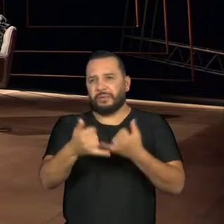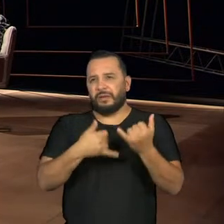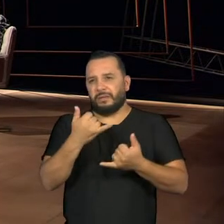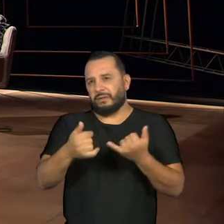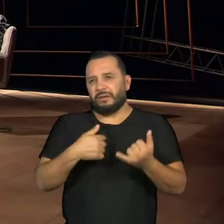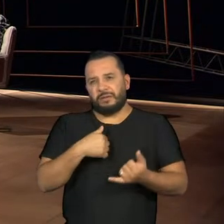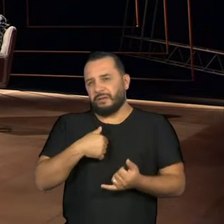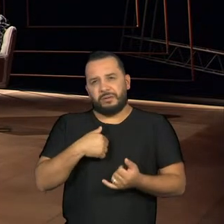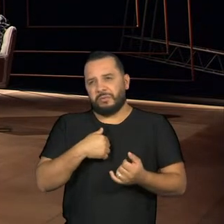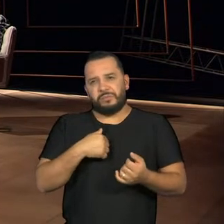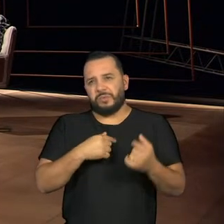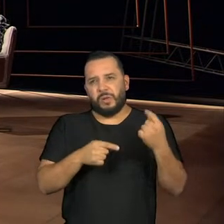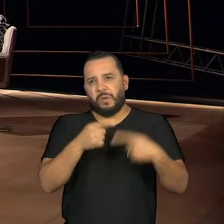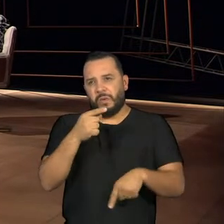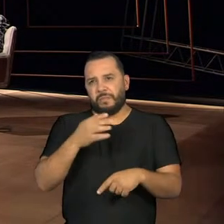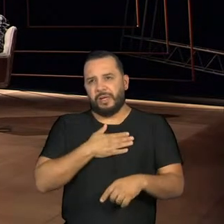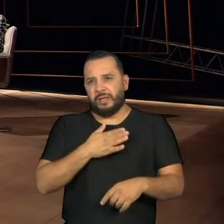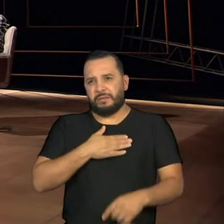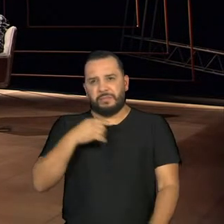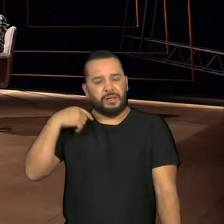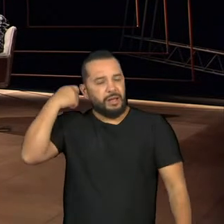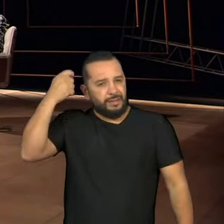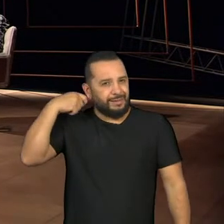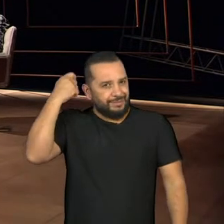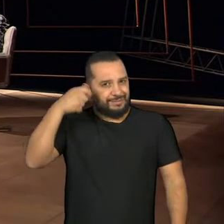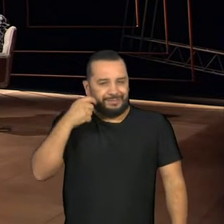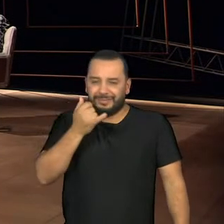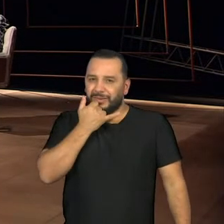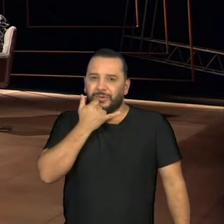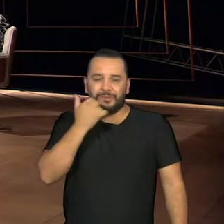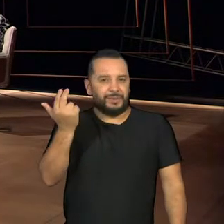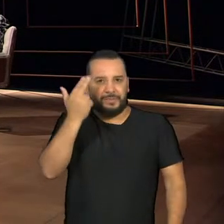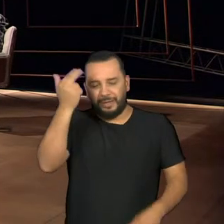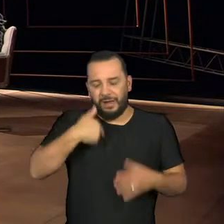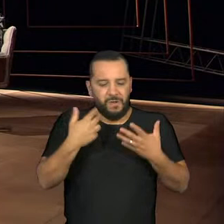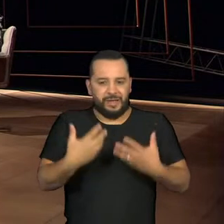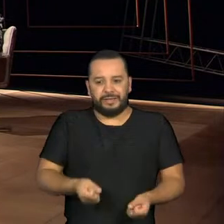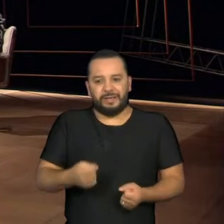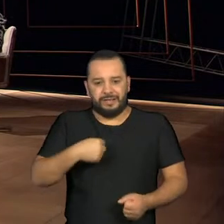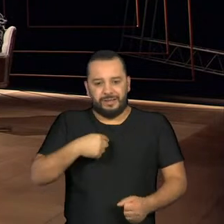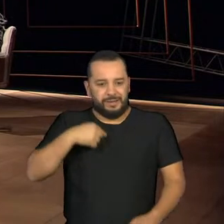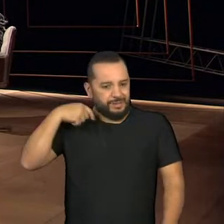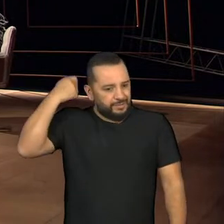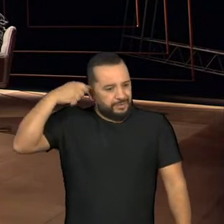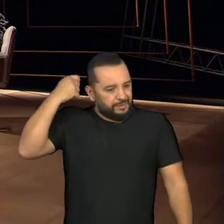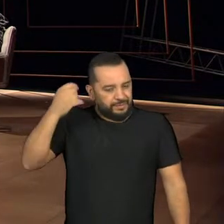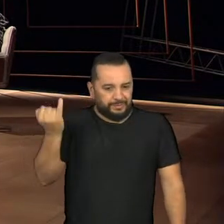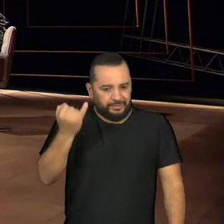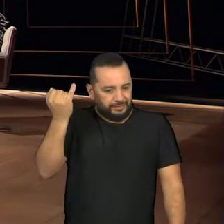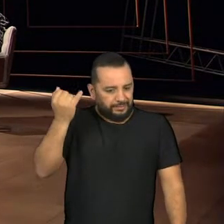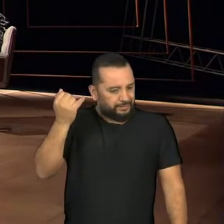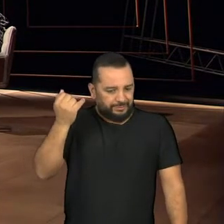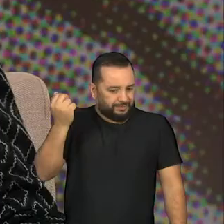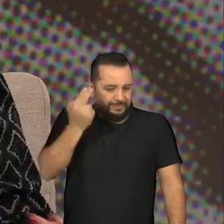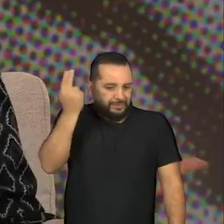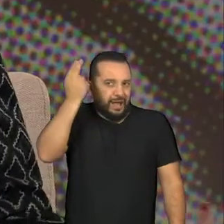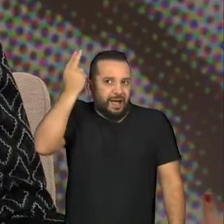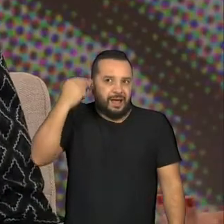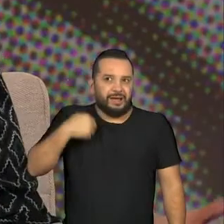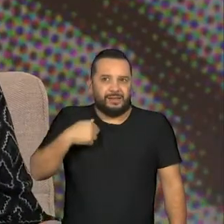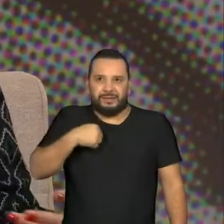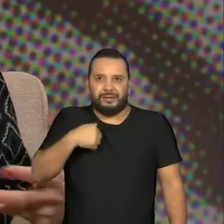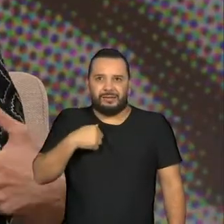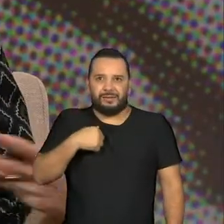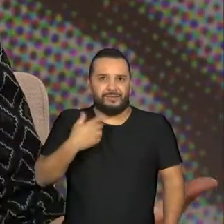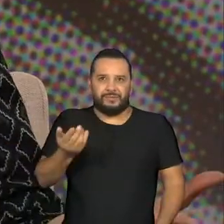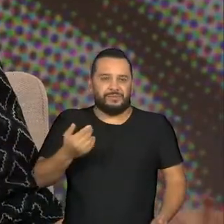réis mortal, eu não podia ser atriz. Né? Ser atriz não era uma coisa para mim, uma menina de